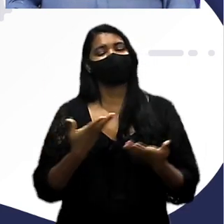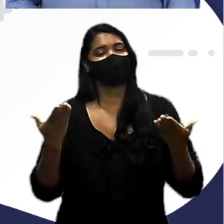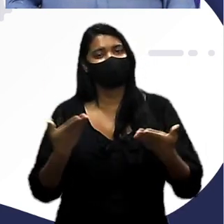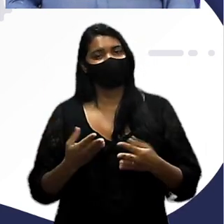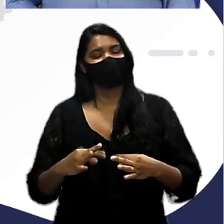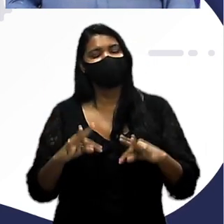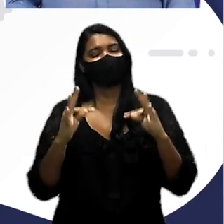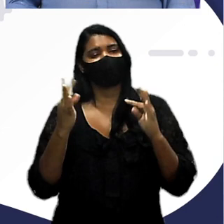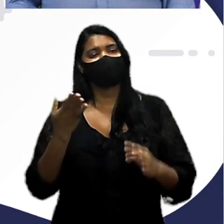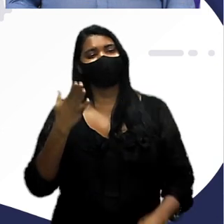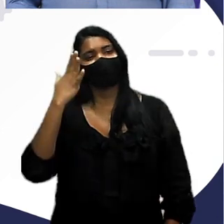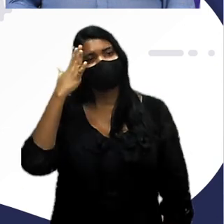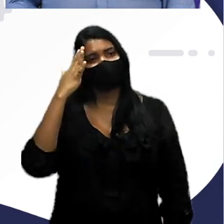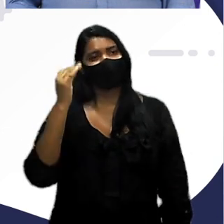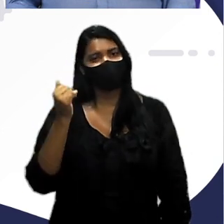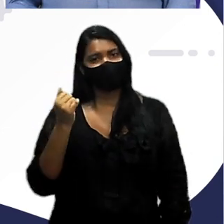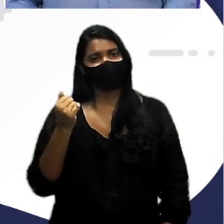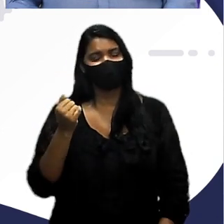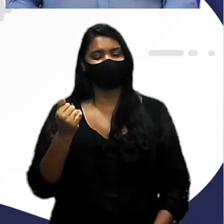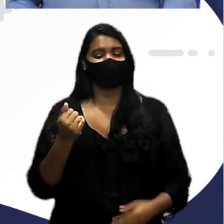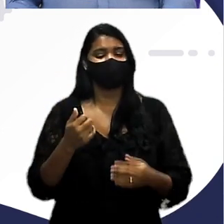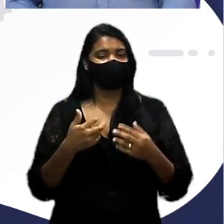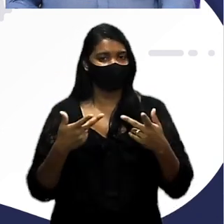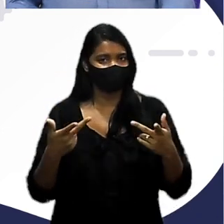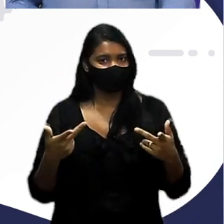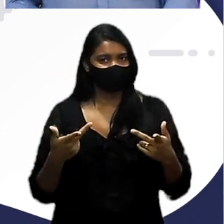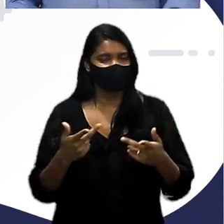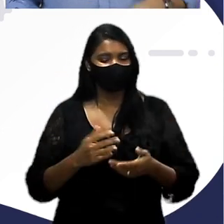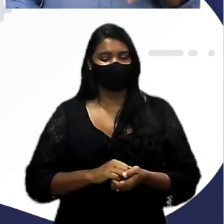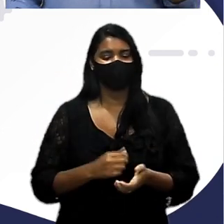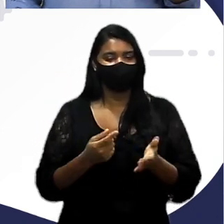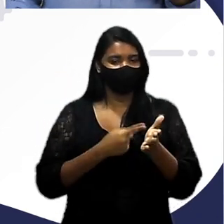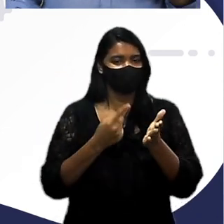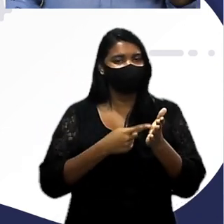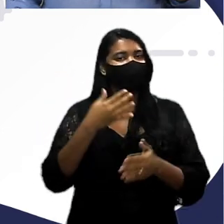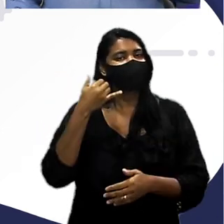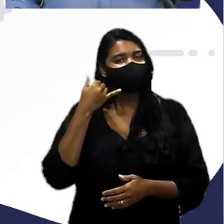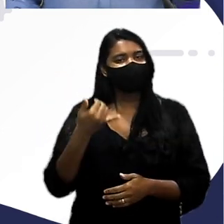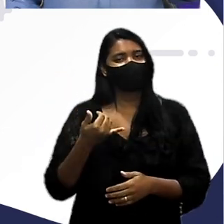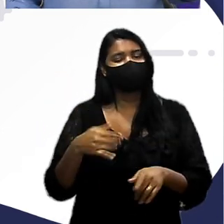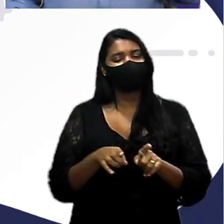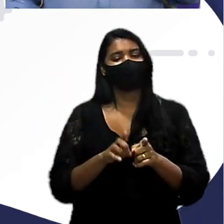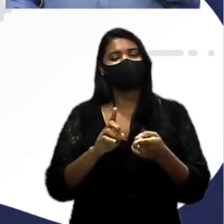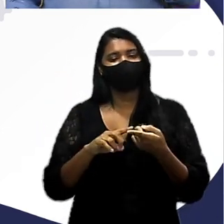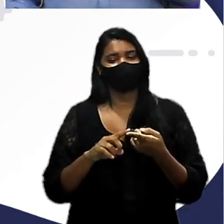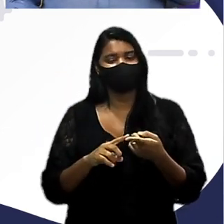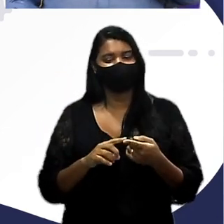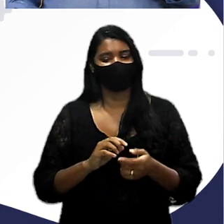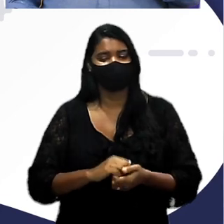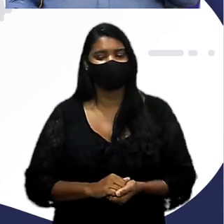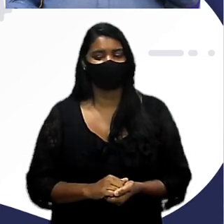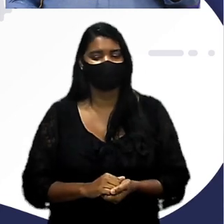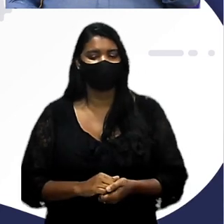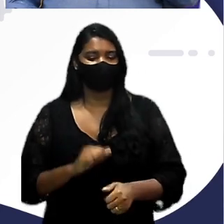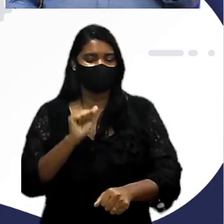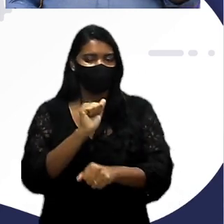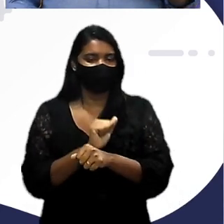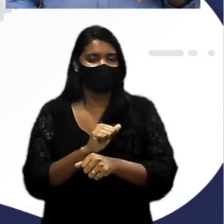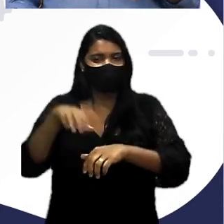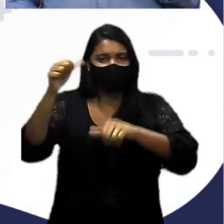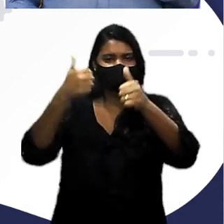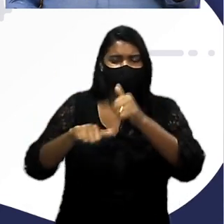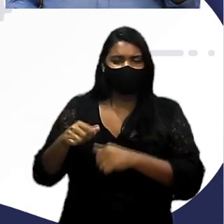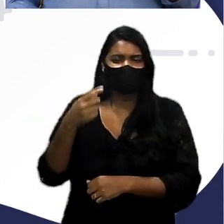das pessoas hoje em dia dispõe de um smartphone, né, do seu celular. E esse celular, se vocês pararem para